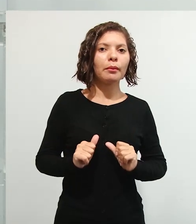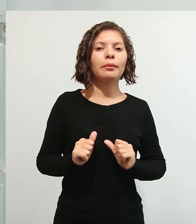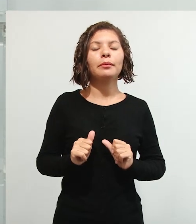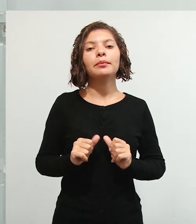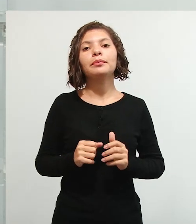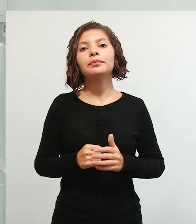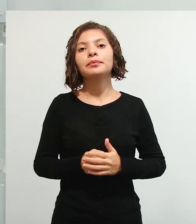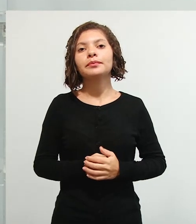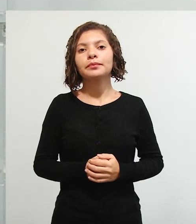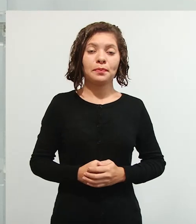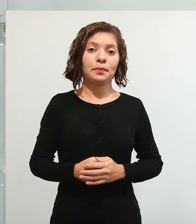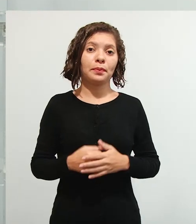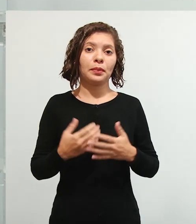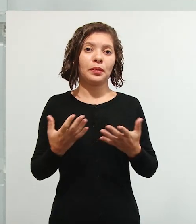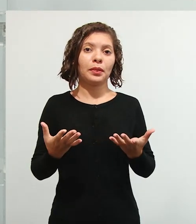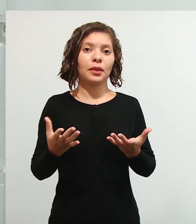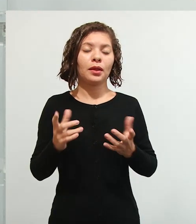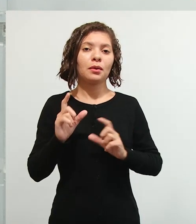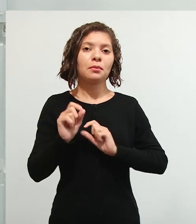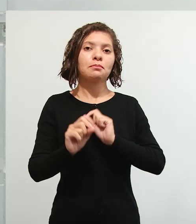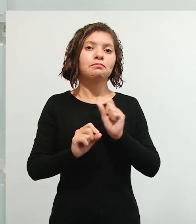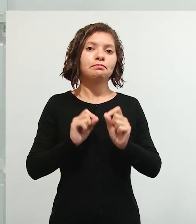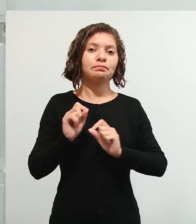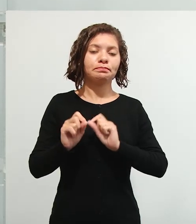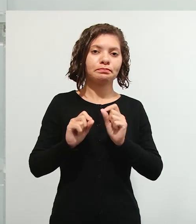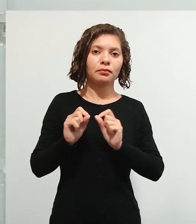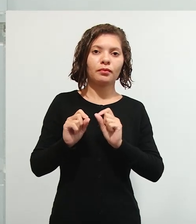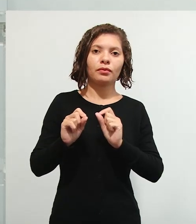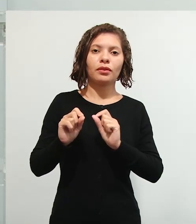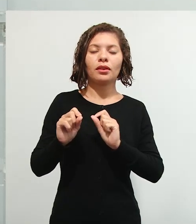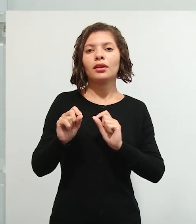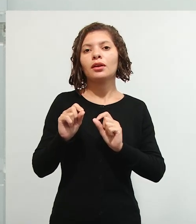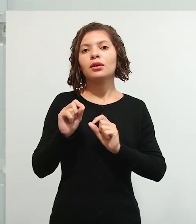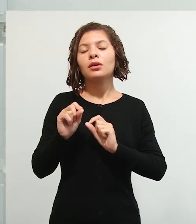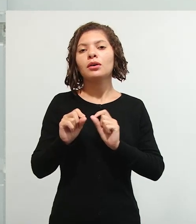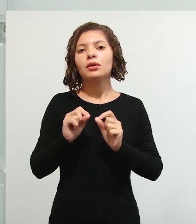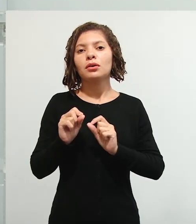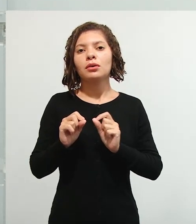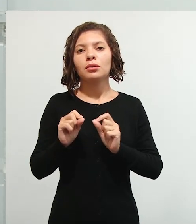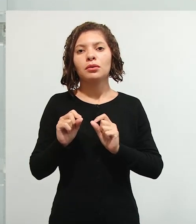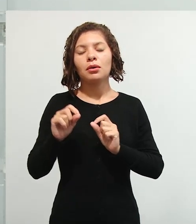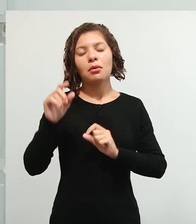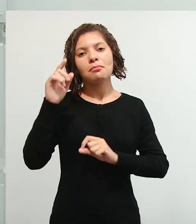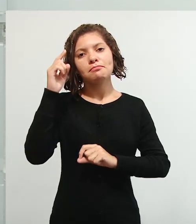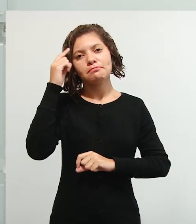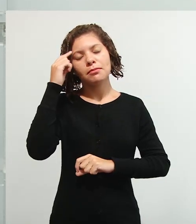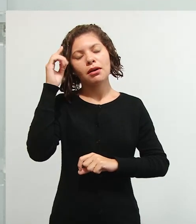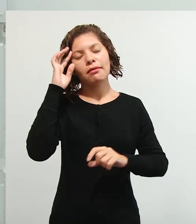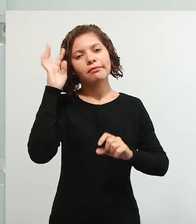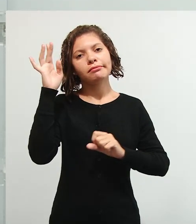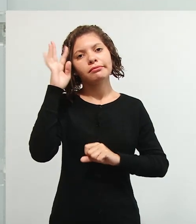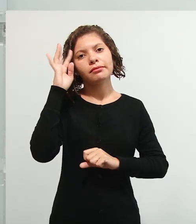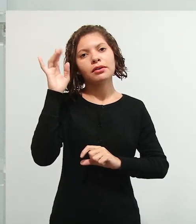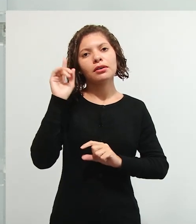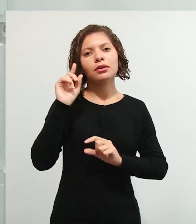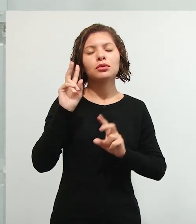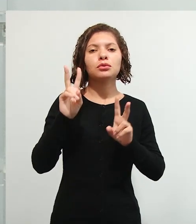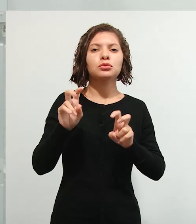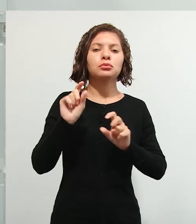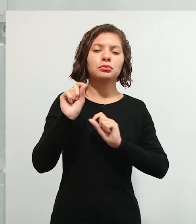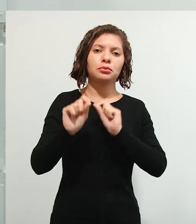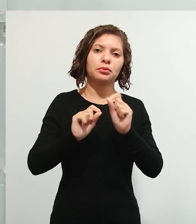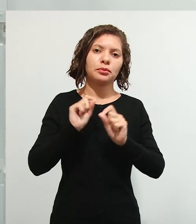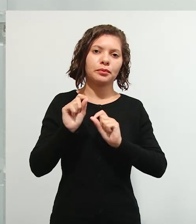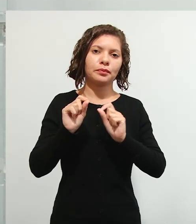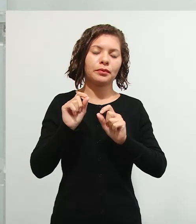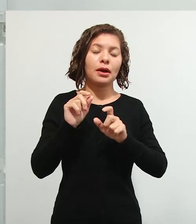Isso refletia, em larga medida, o pensamento de parcela dessa